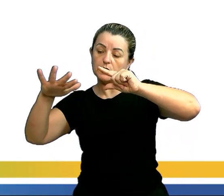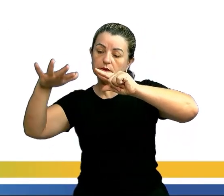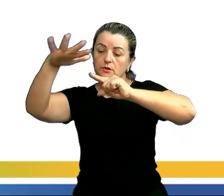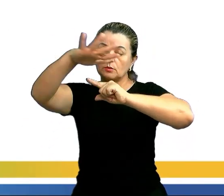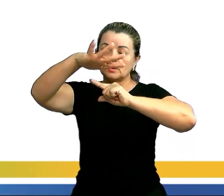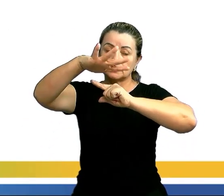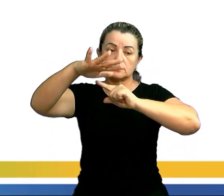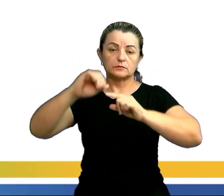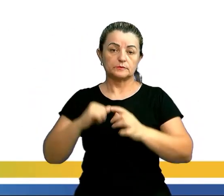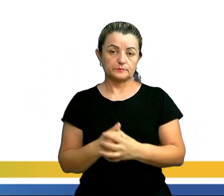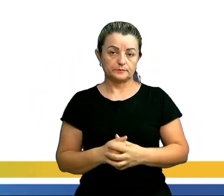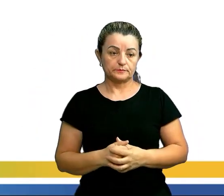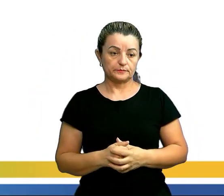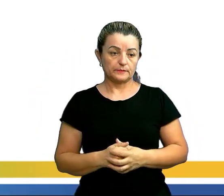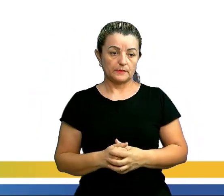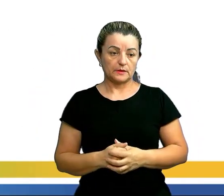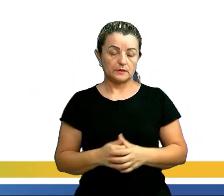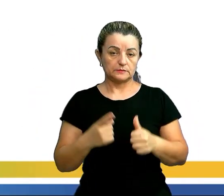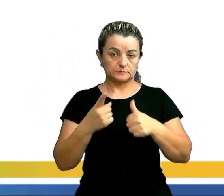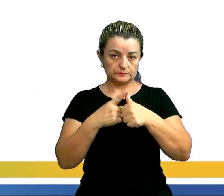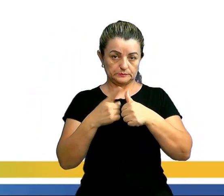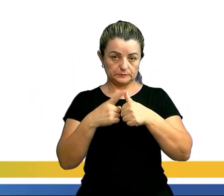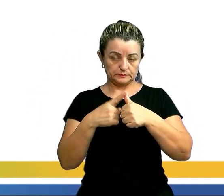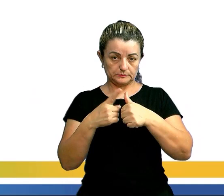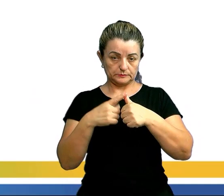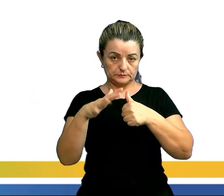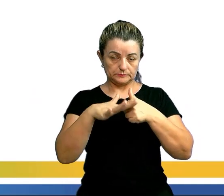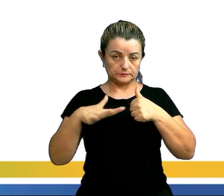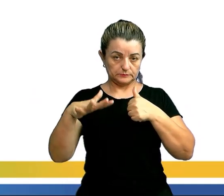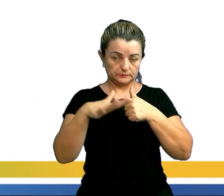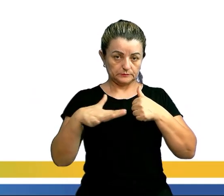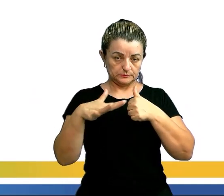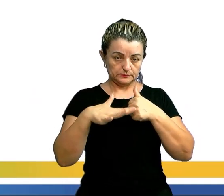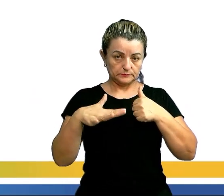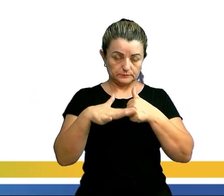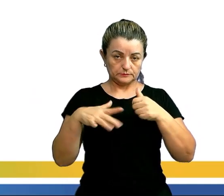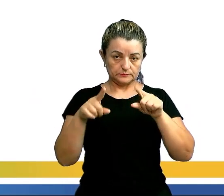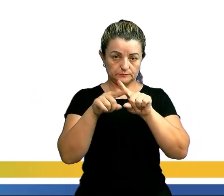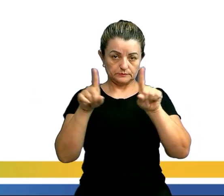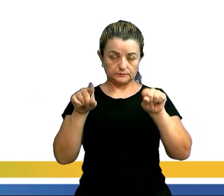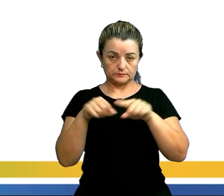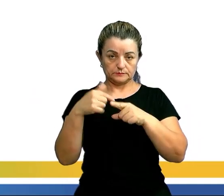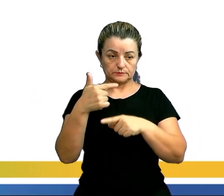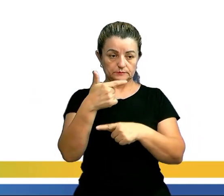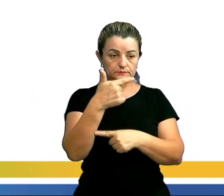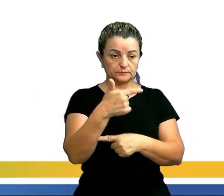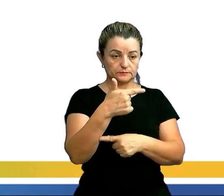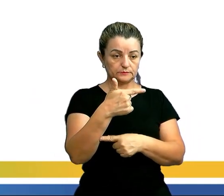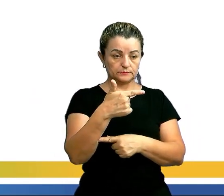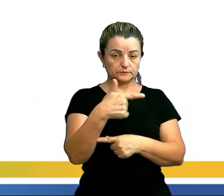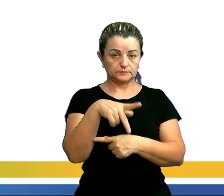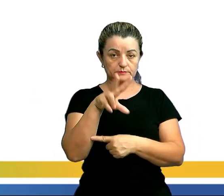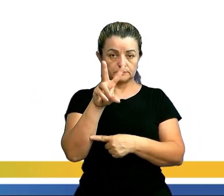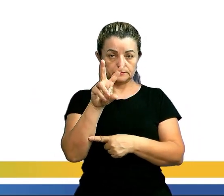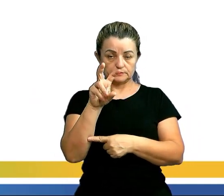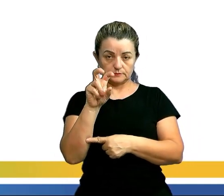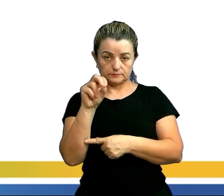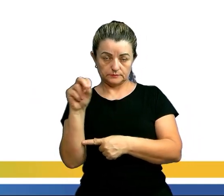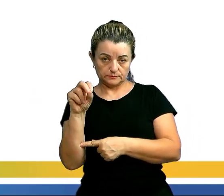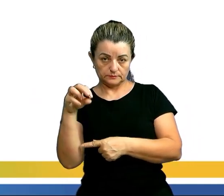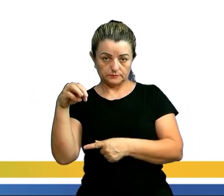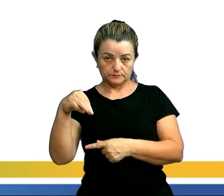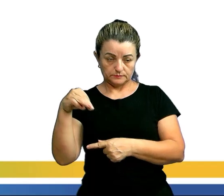vai fazer isso? Primeiro, a área do quadrado grande dá 2.500 metros quadrados. Eu tenho dois triângulozinhos, então